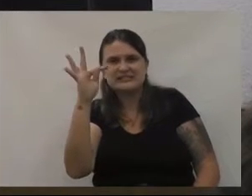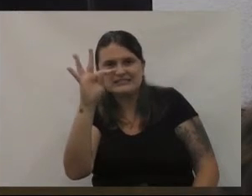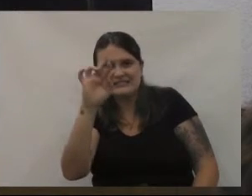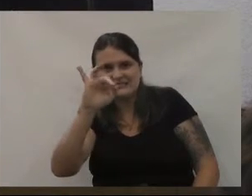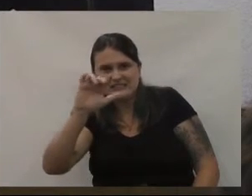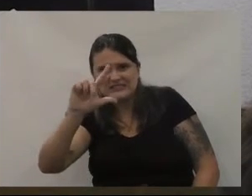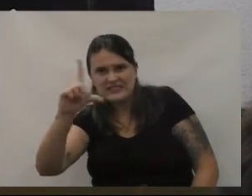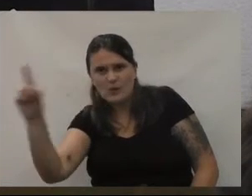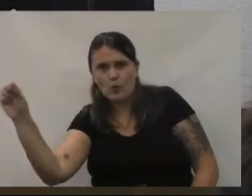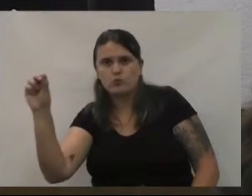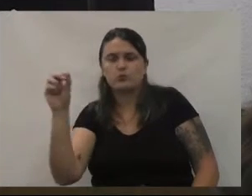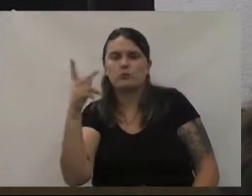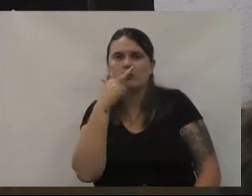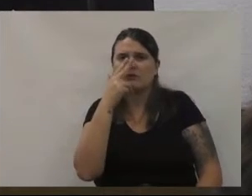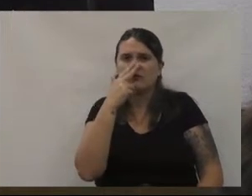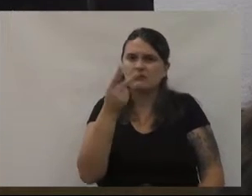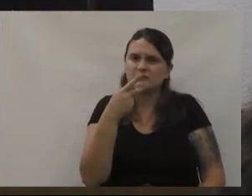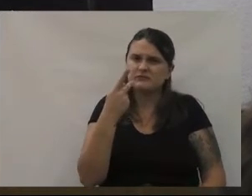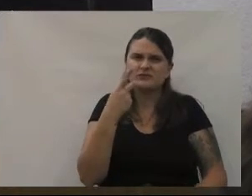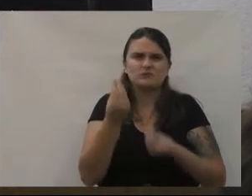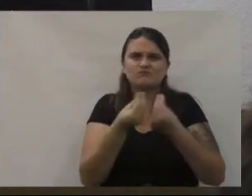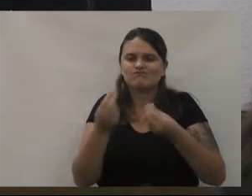coisa de